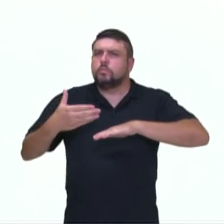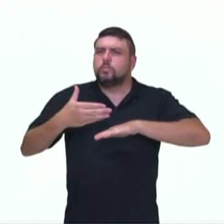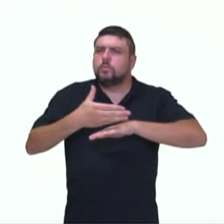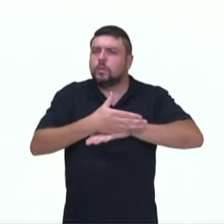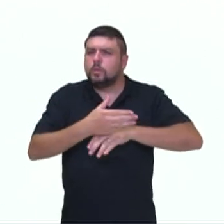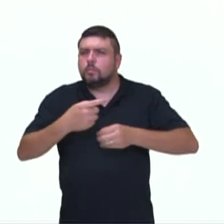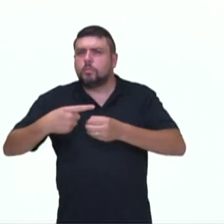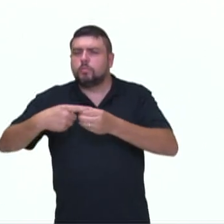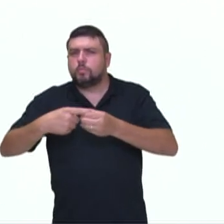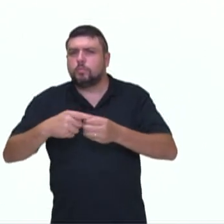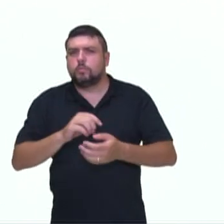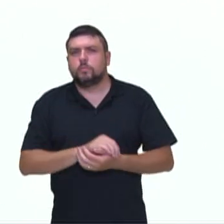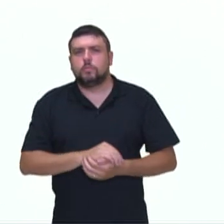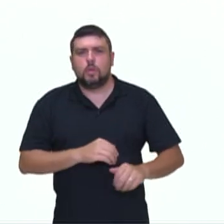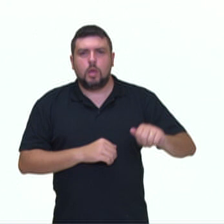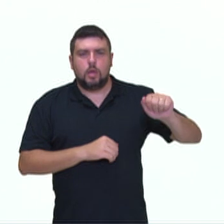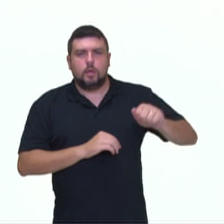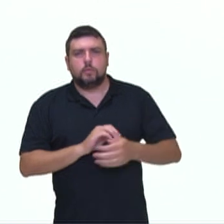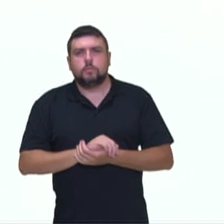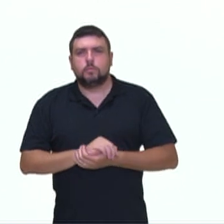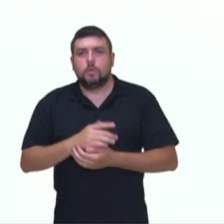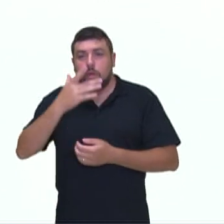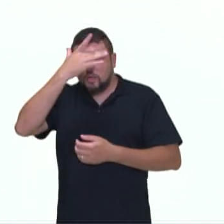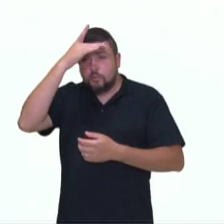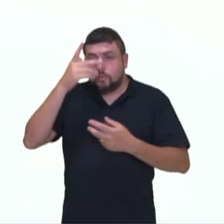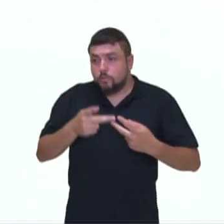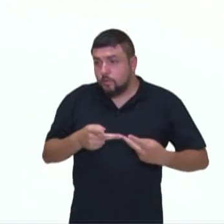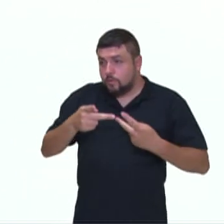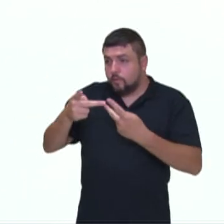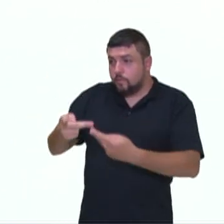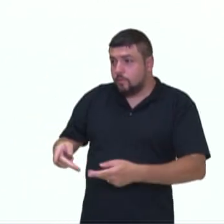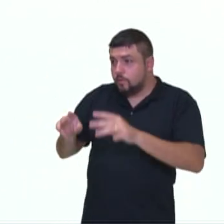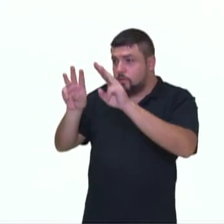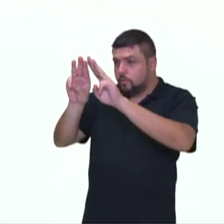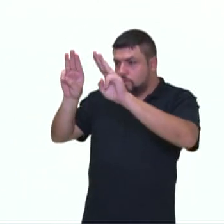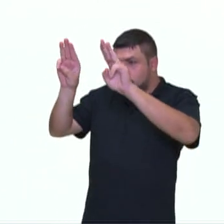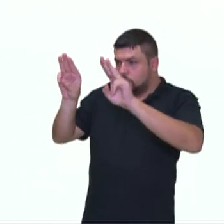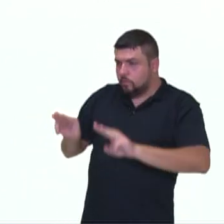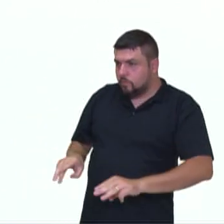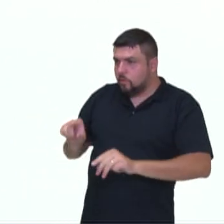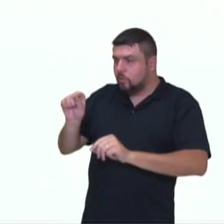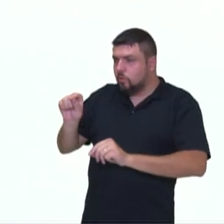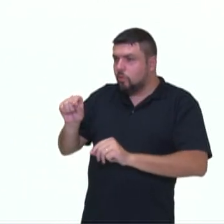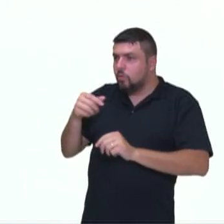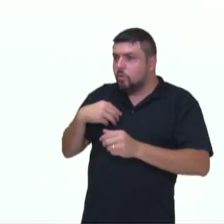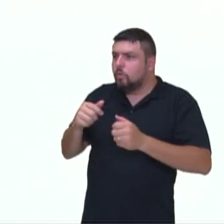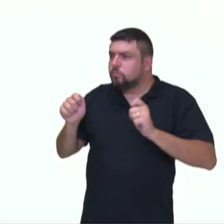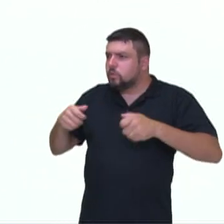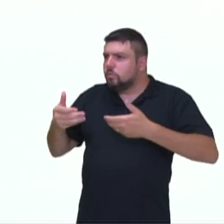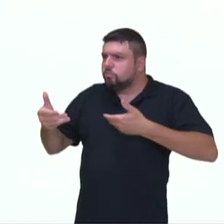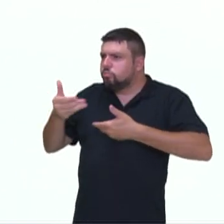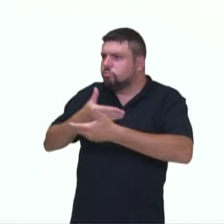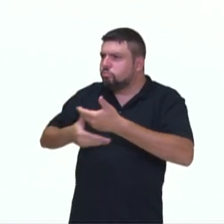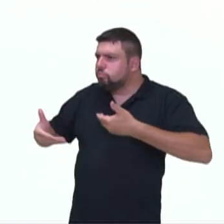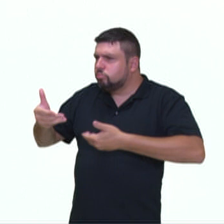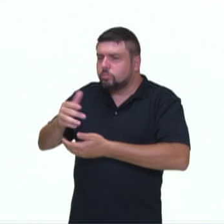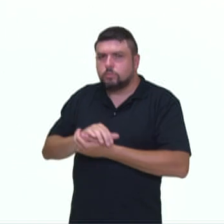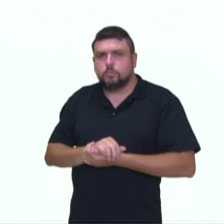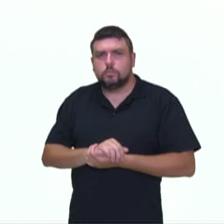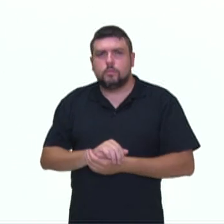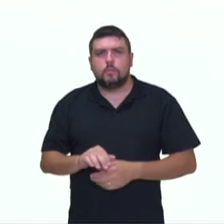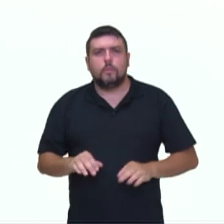A. Fazer com que as pessoas que visitem museus possam interagir com a obra. Alternativa